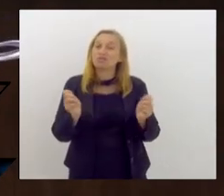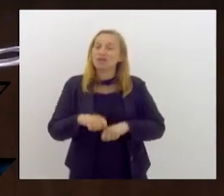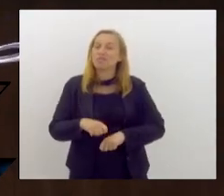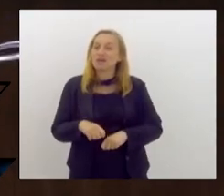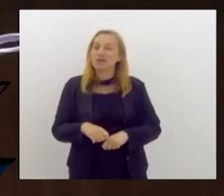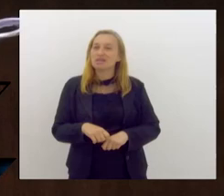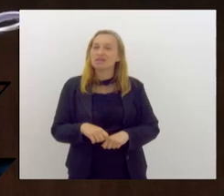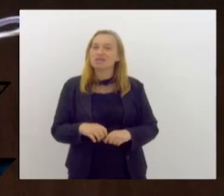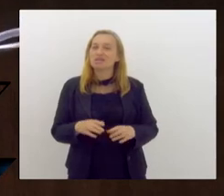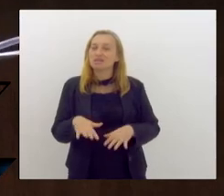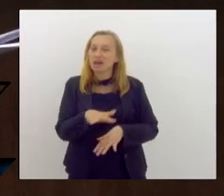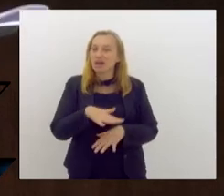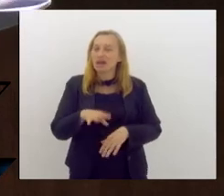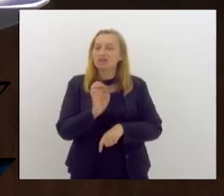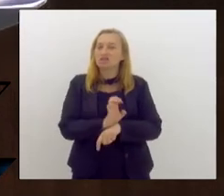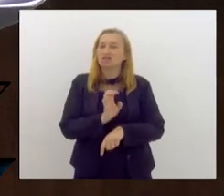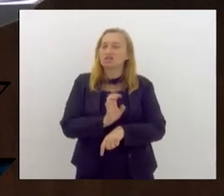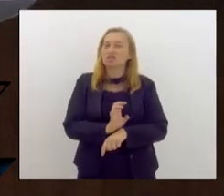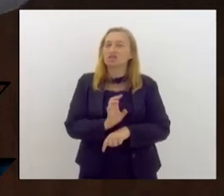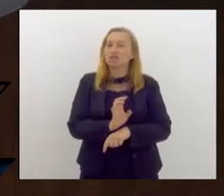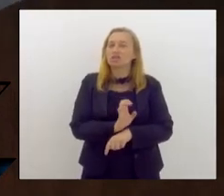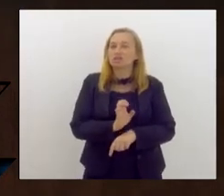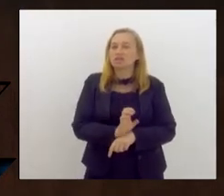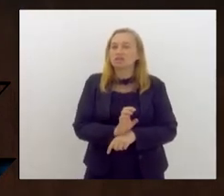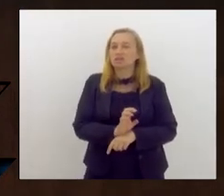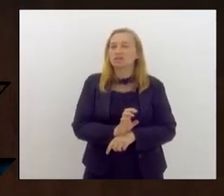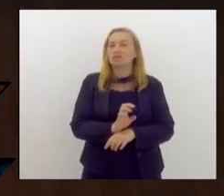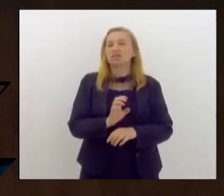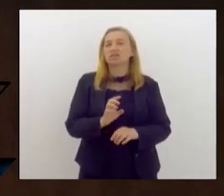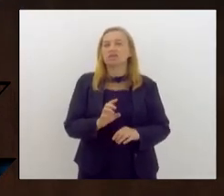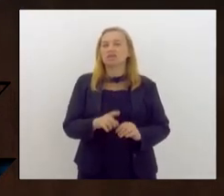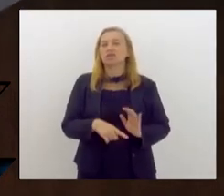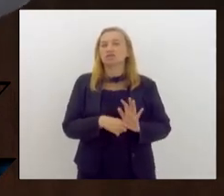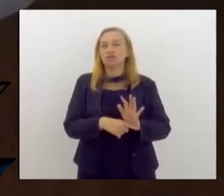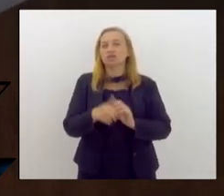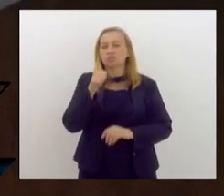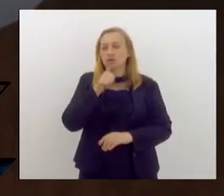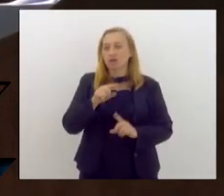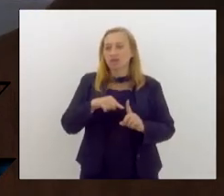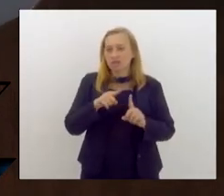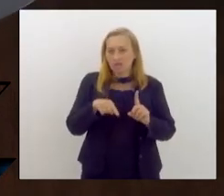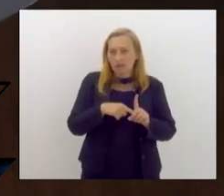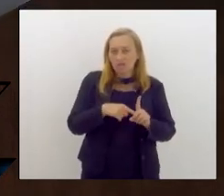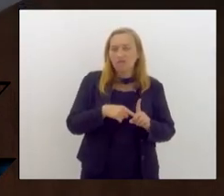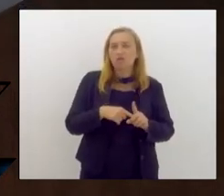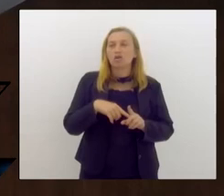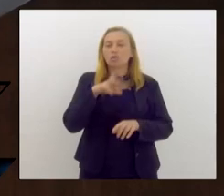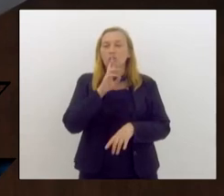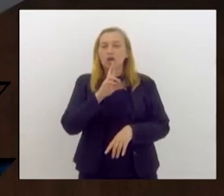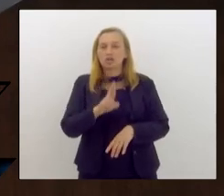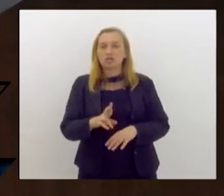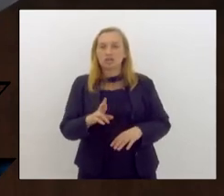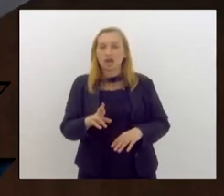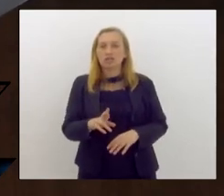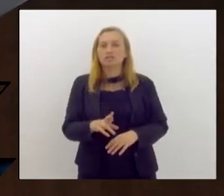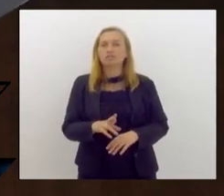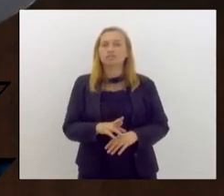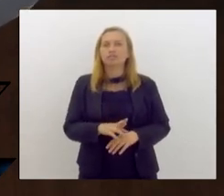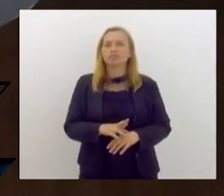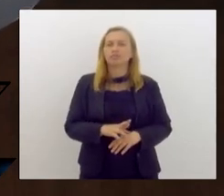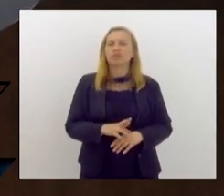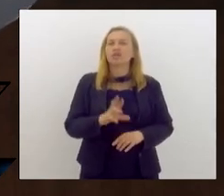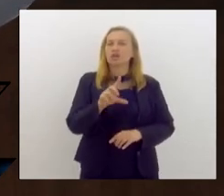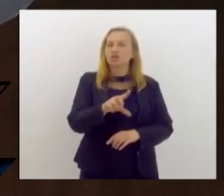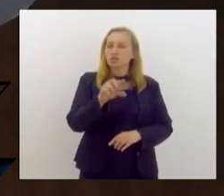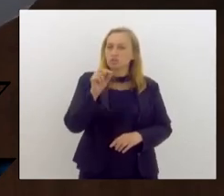rede estadual de atender as mulheres grávidas. Como resultado disso, foi